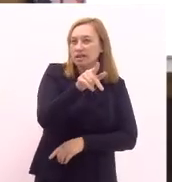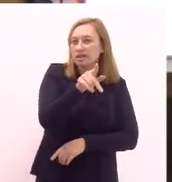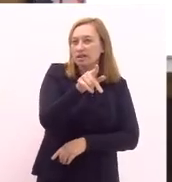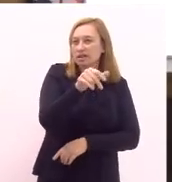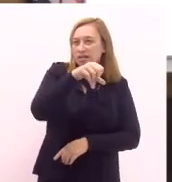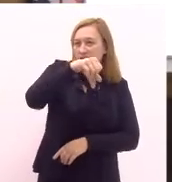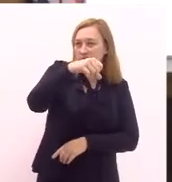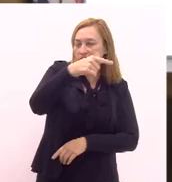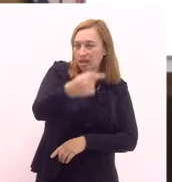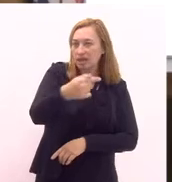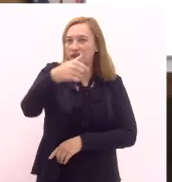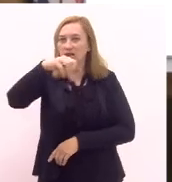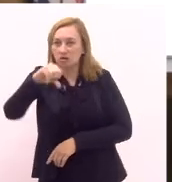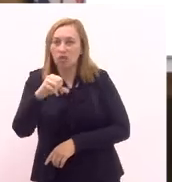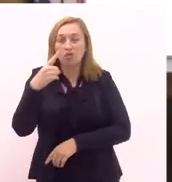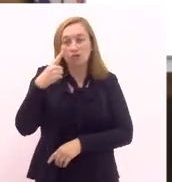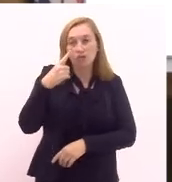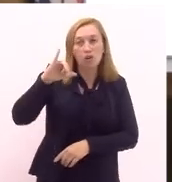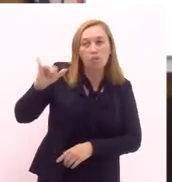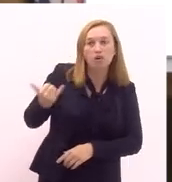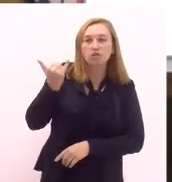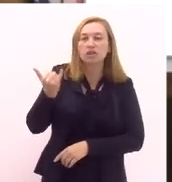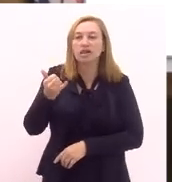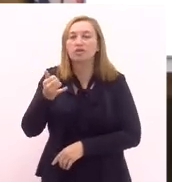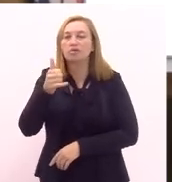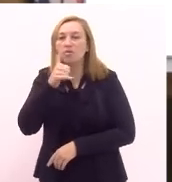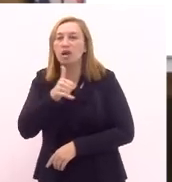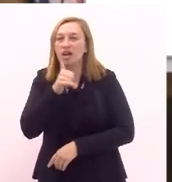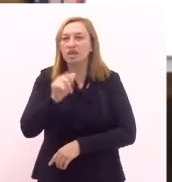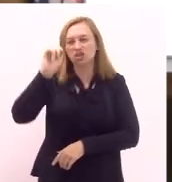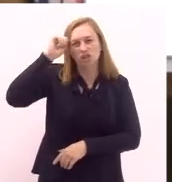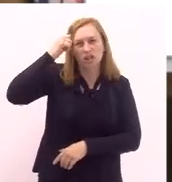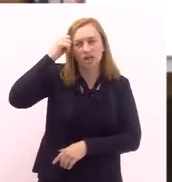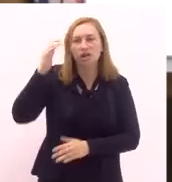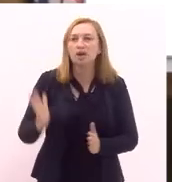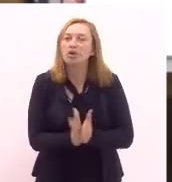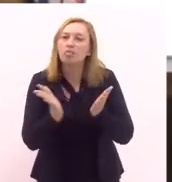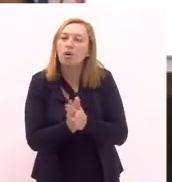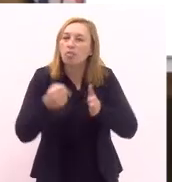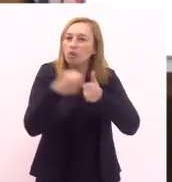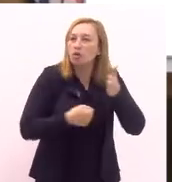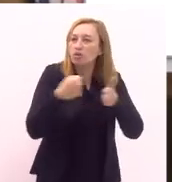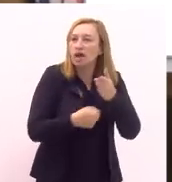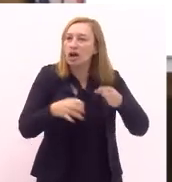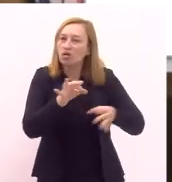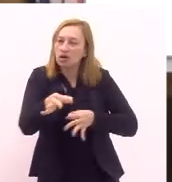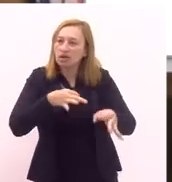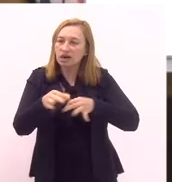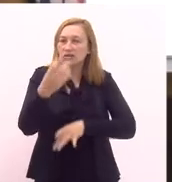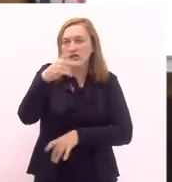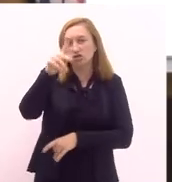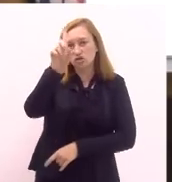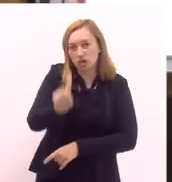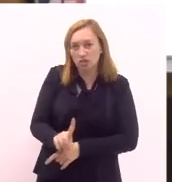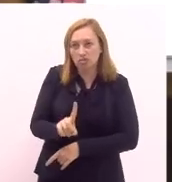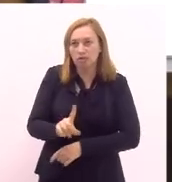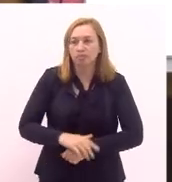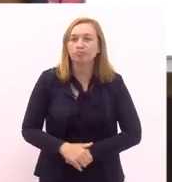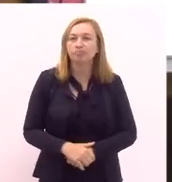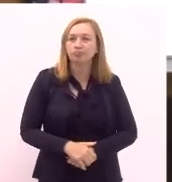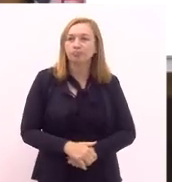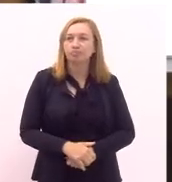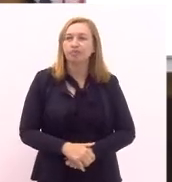pois via nesse ato a oportunidade de mulheres negras os povos Lutaram de forma organizada por seus direitos